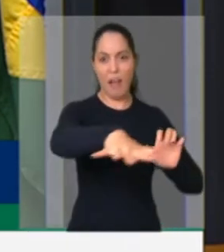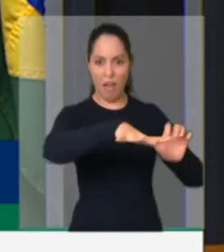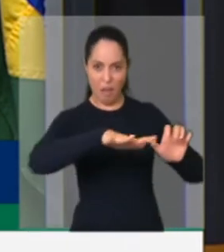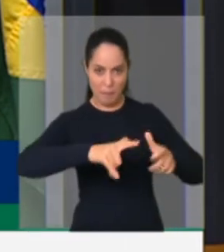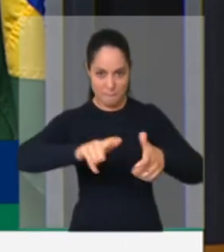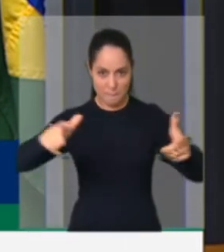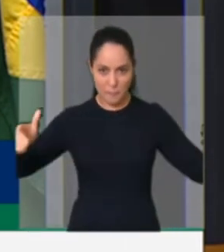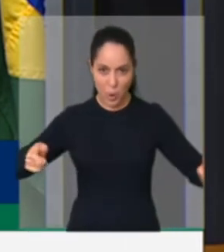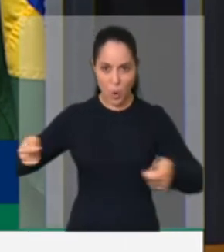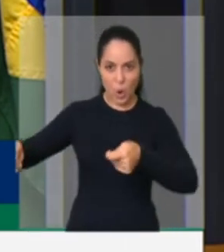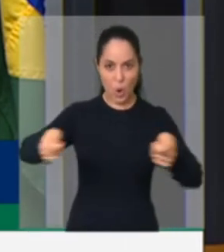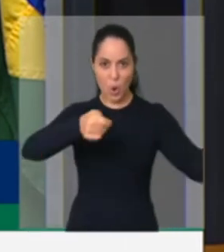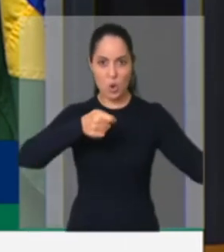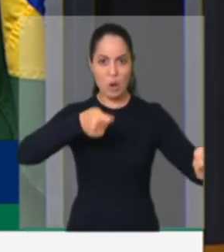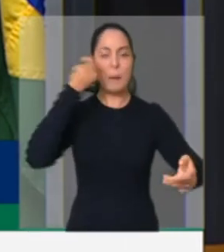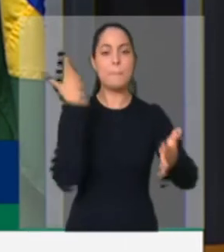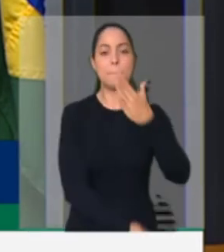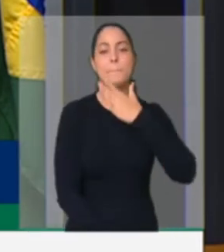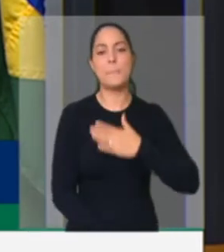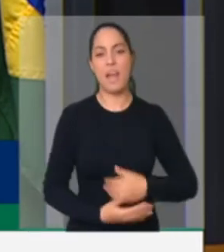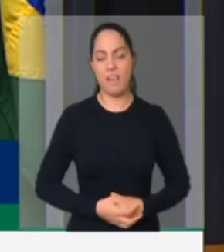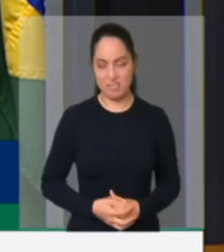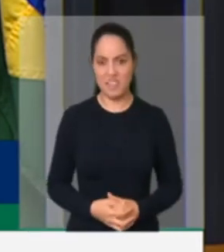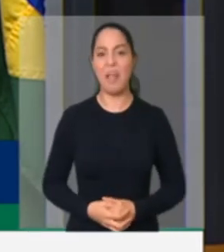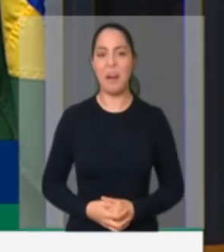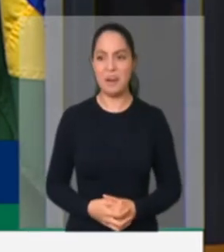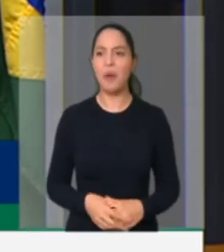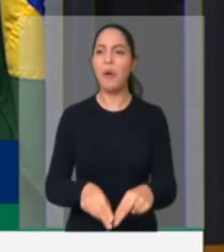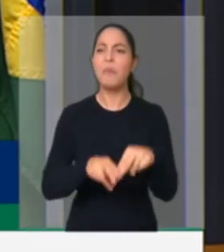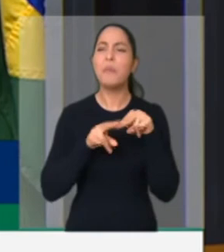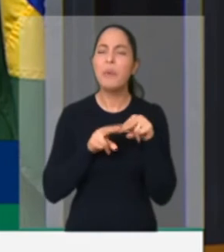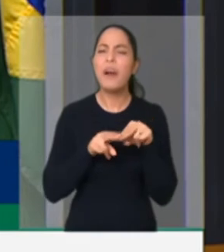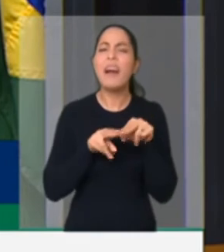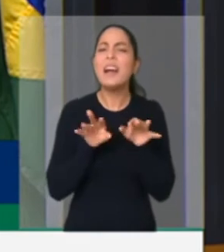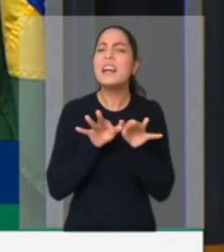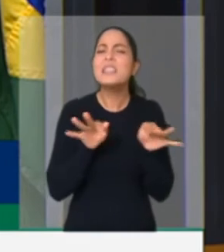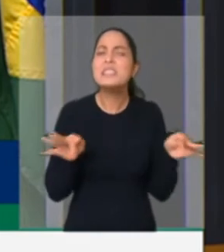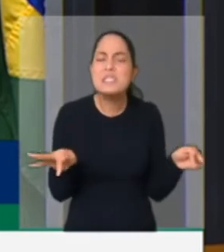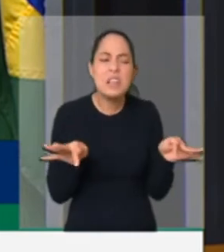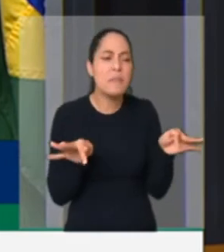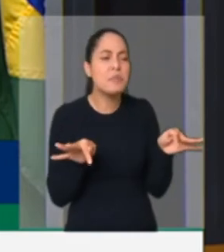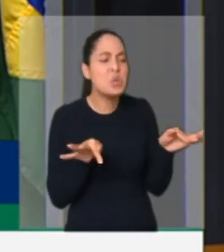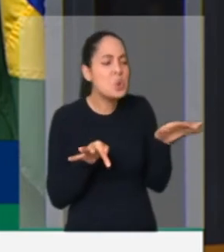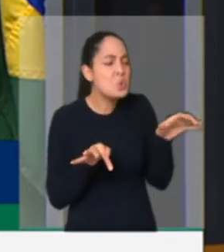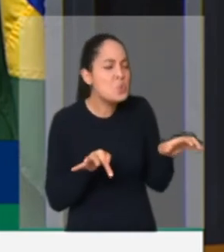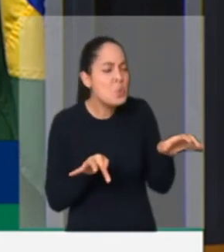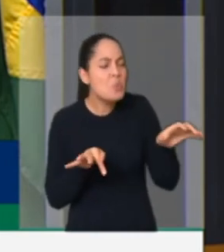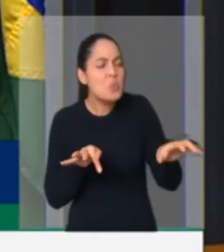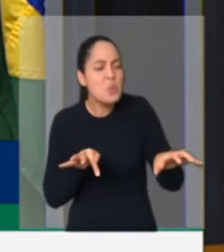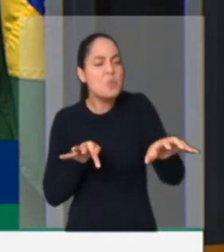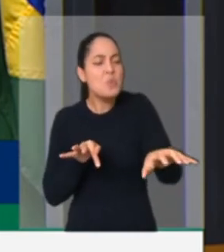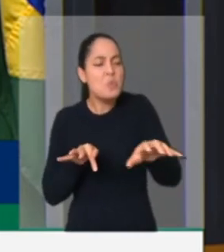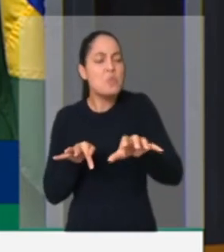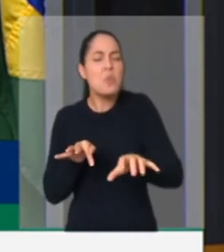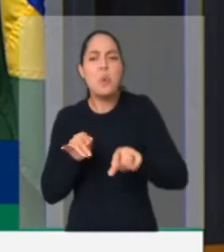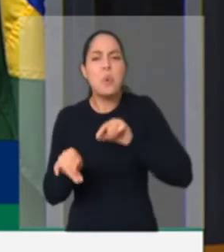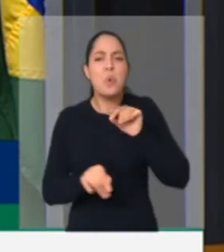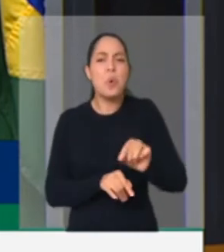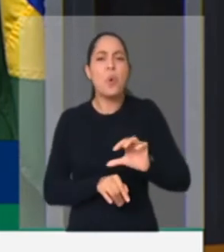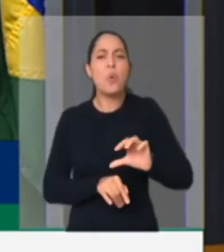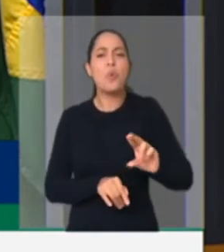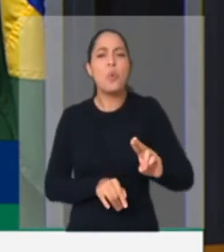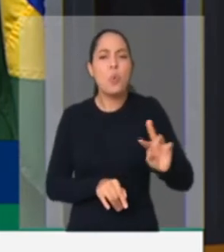porque a única coisa que tinha ali eram pequenos satélites dos movimentos de esquerda qo time MT